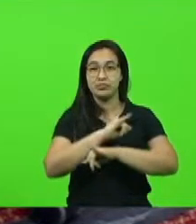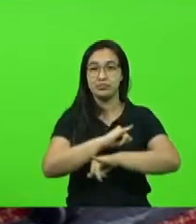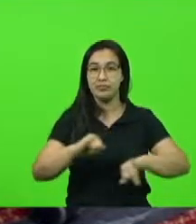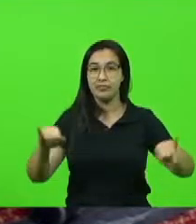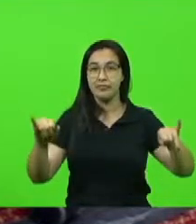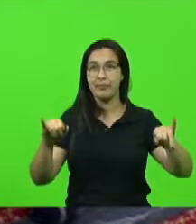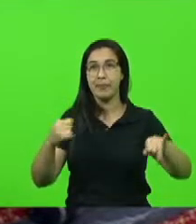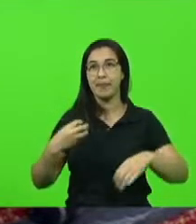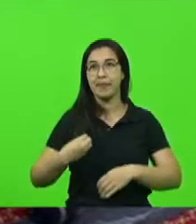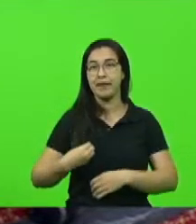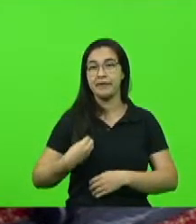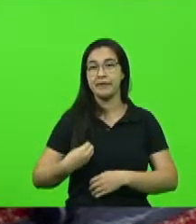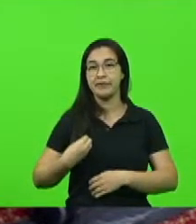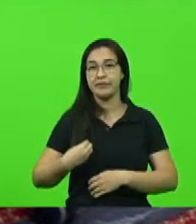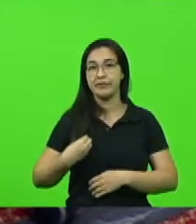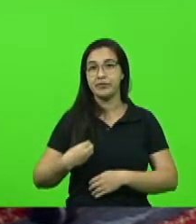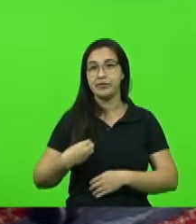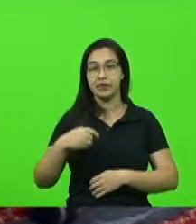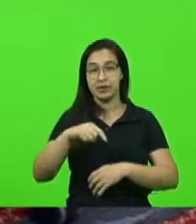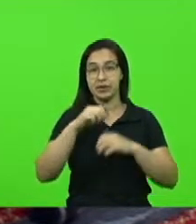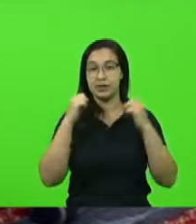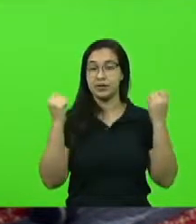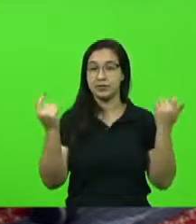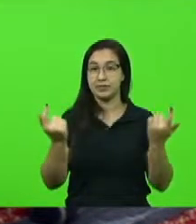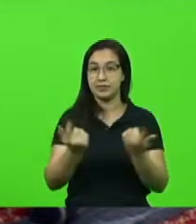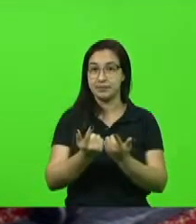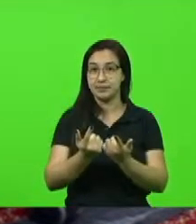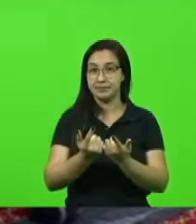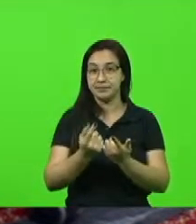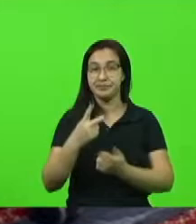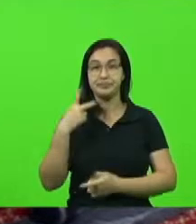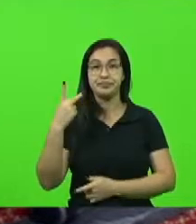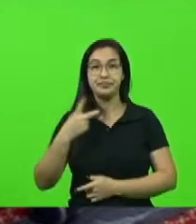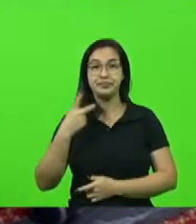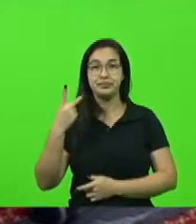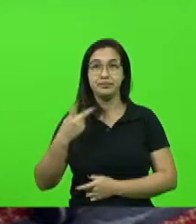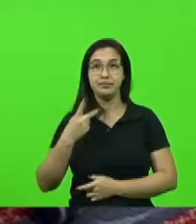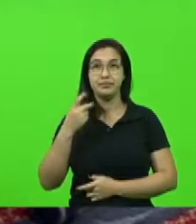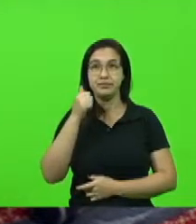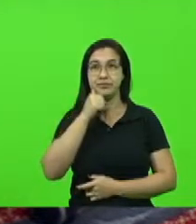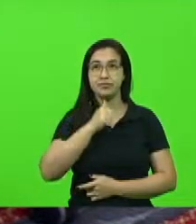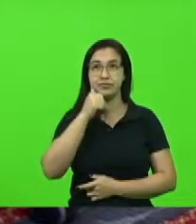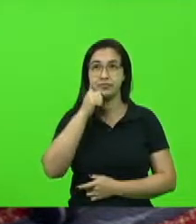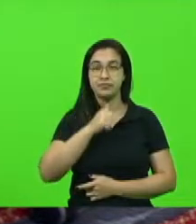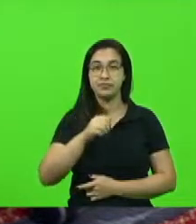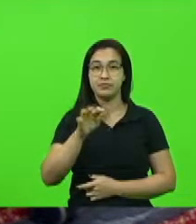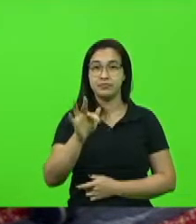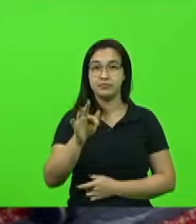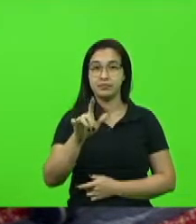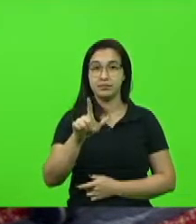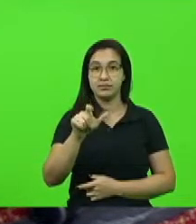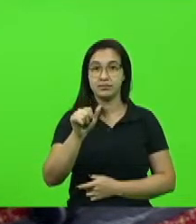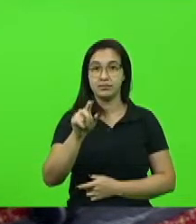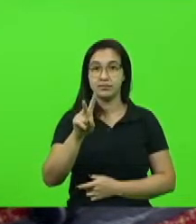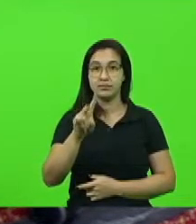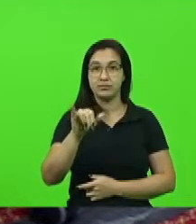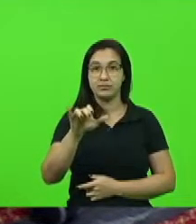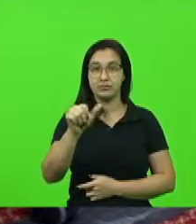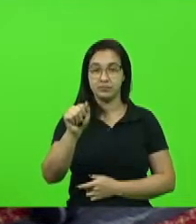presença nessa casa, que é a Casa do Povo, né, da nossa vereadora Flávia Vicente, lá de Rio